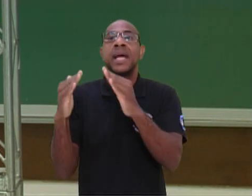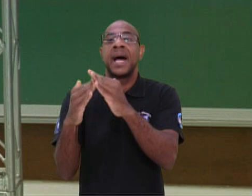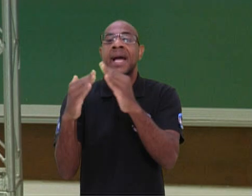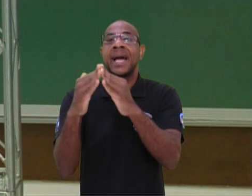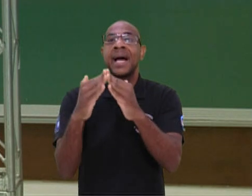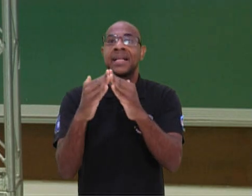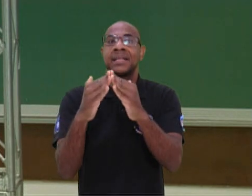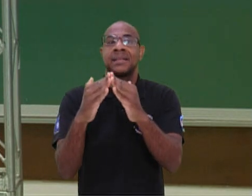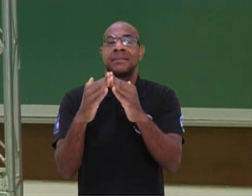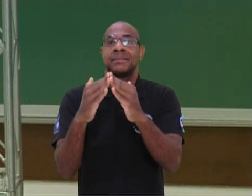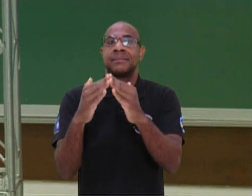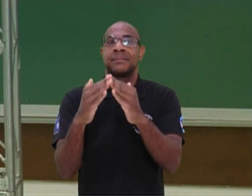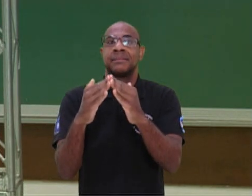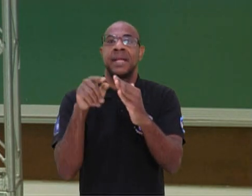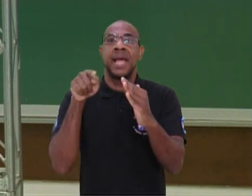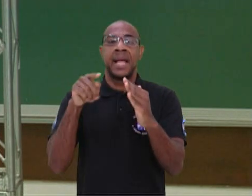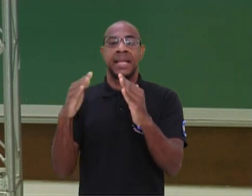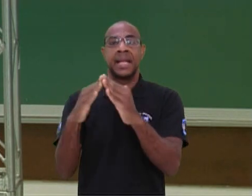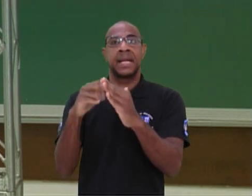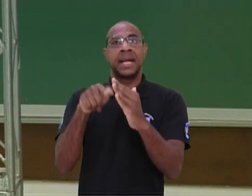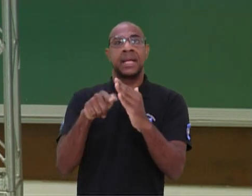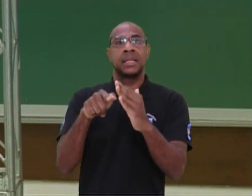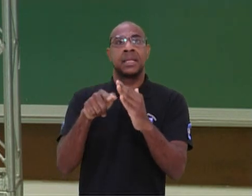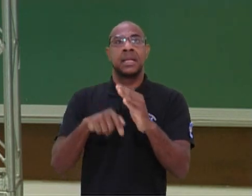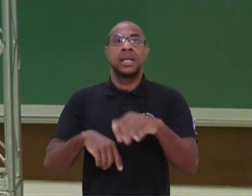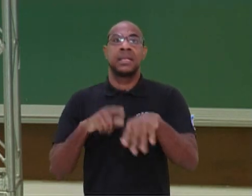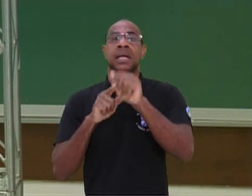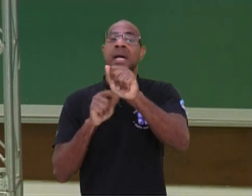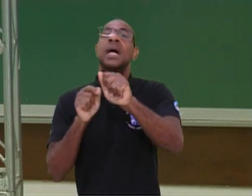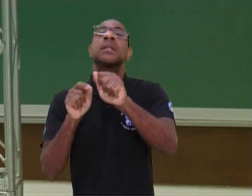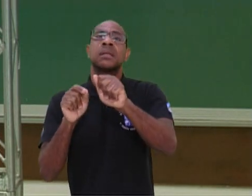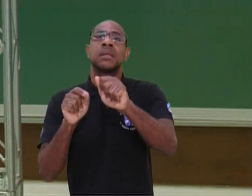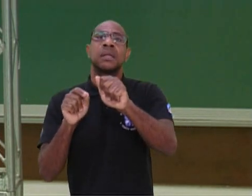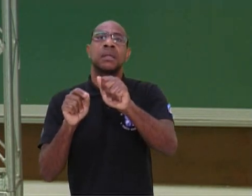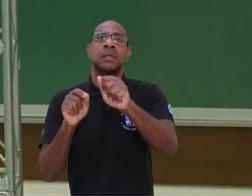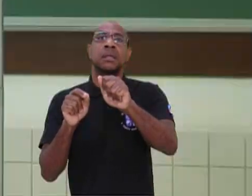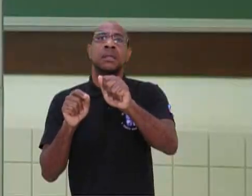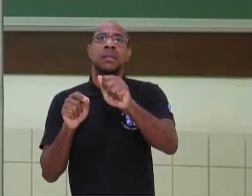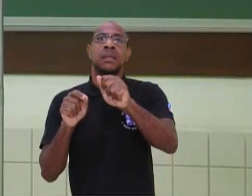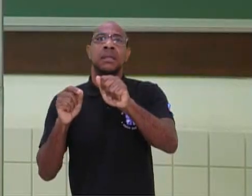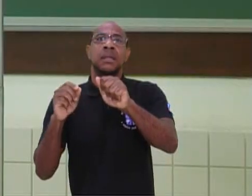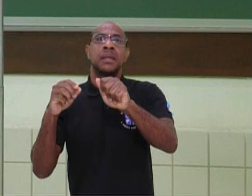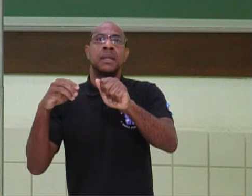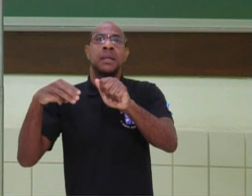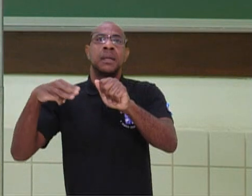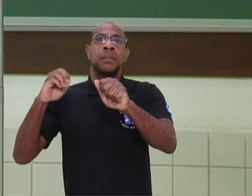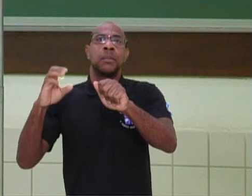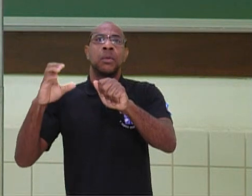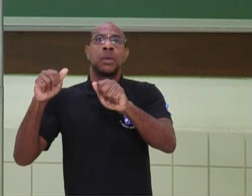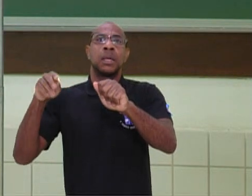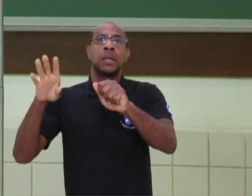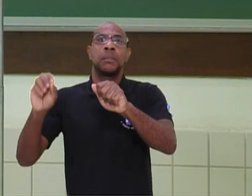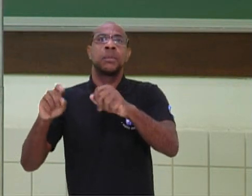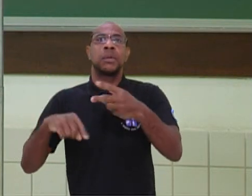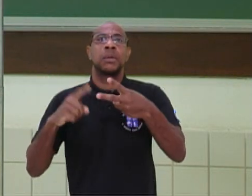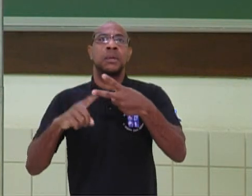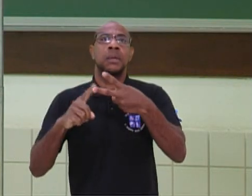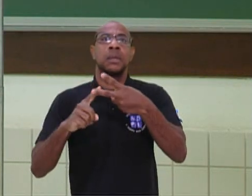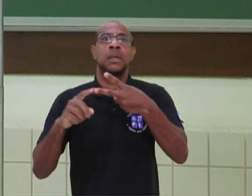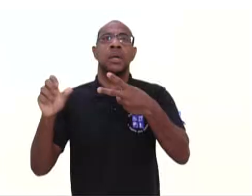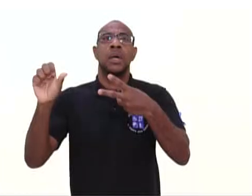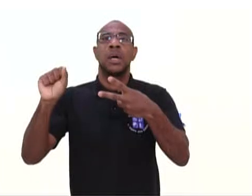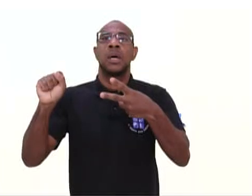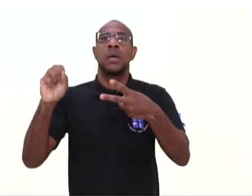lexical. Essas casas são, letra A, mucambos, letra B, sobrados. Respondam aí objetivamente essa questão, eu já